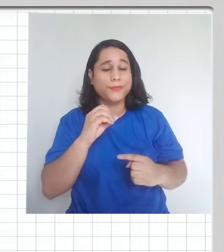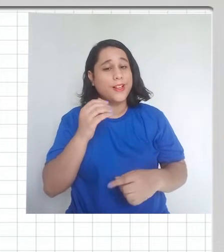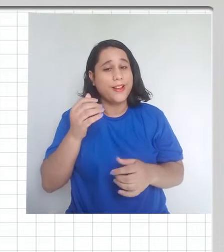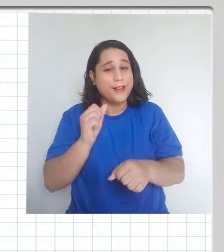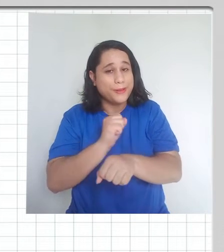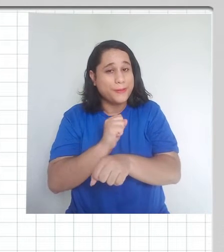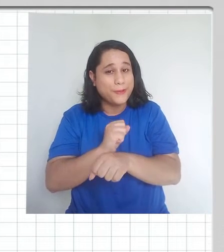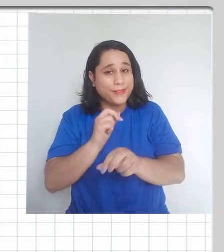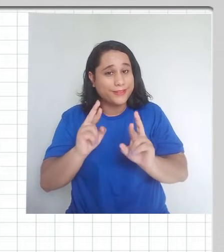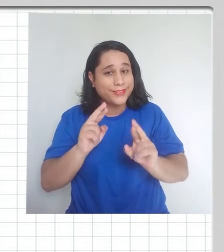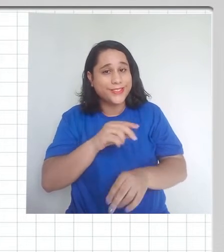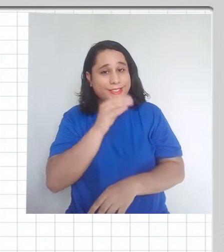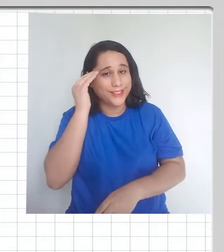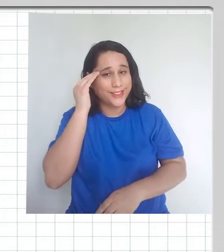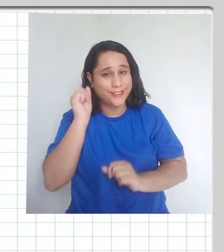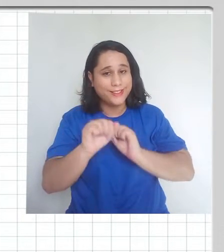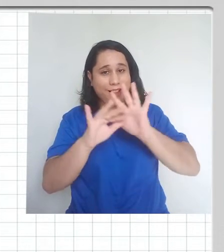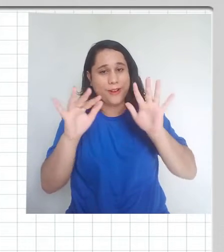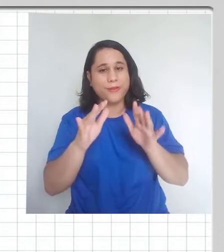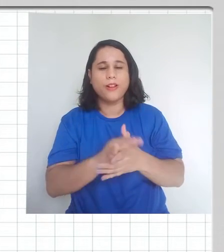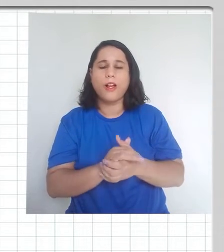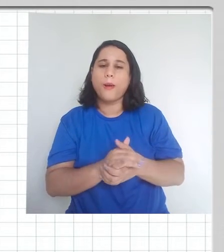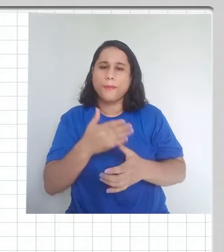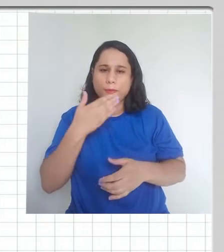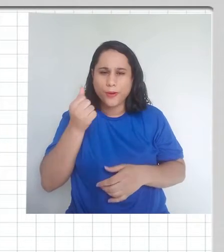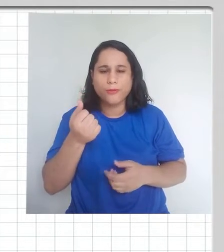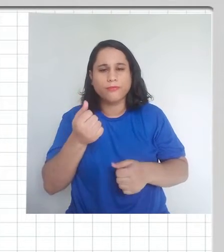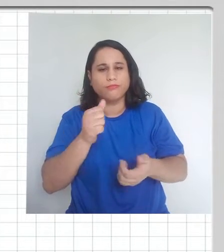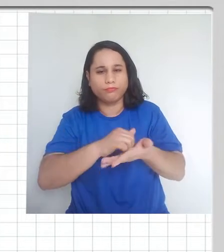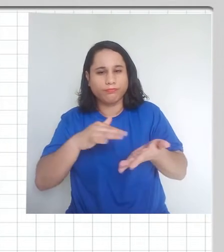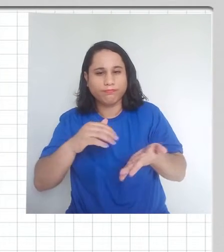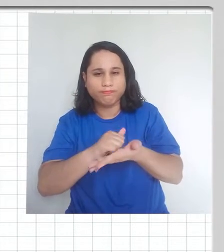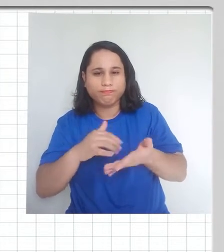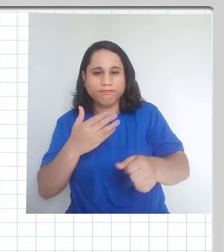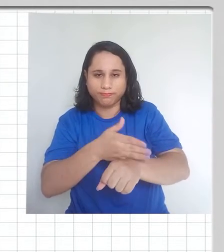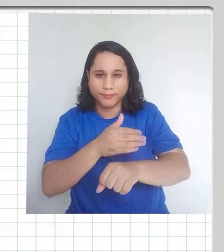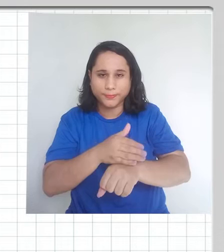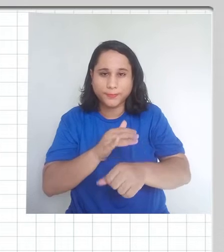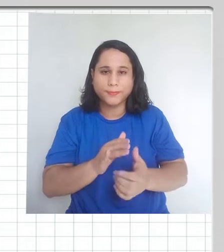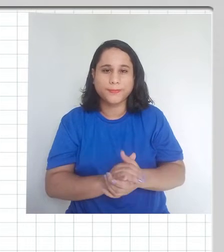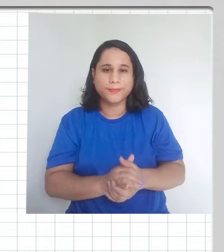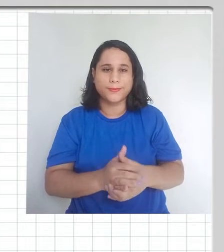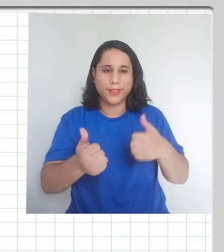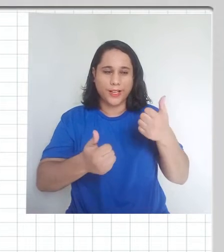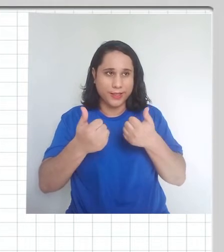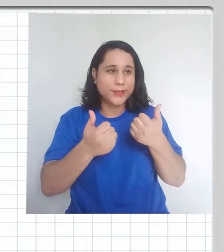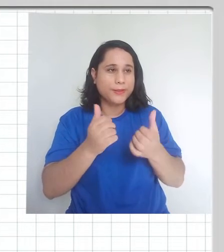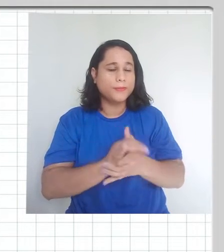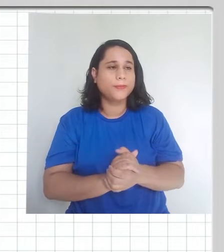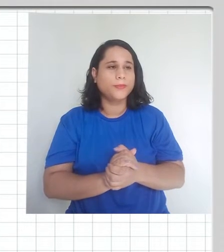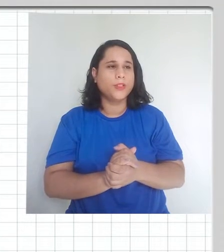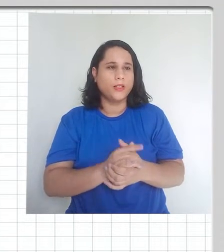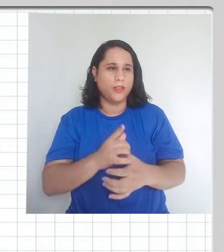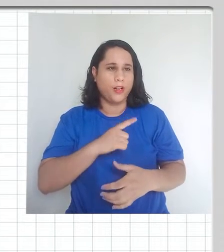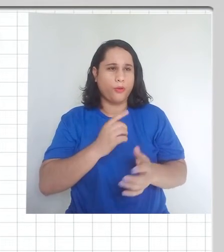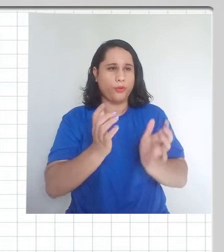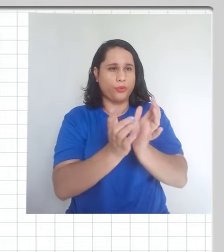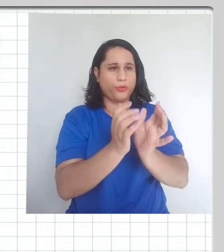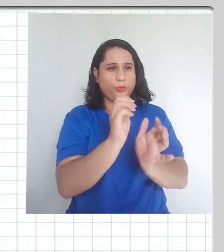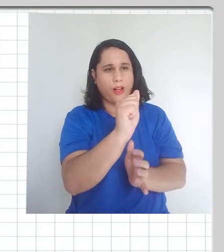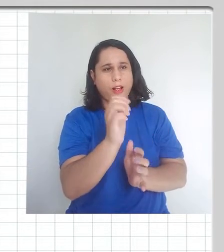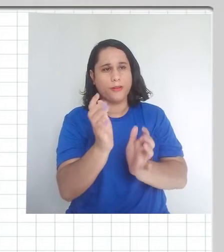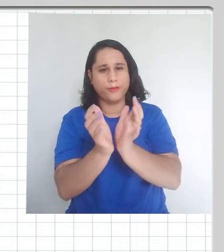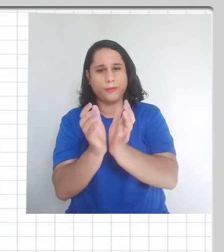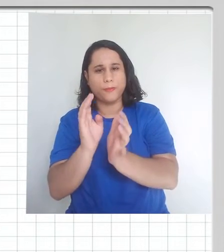Vamos compreender melhor aqui nos exercícios. Beleza? Dados conjuntos A, B